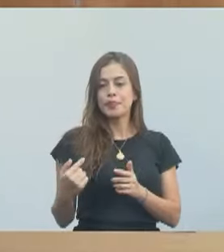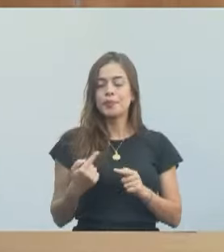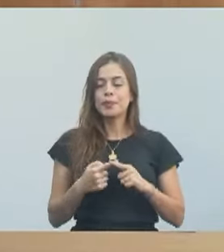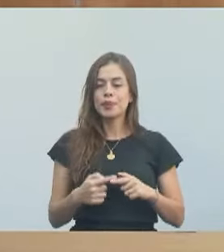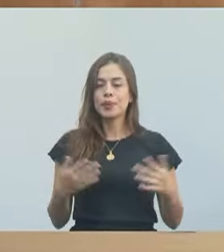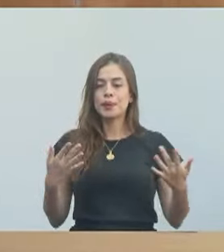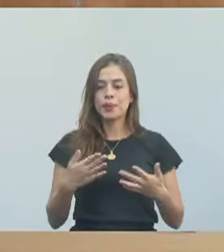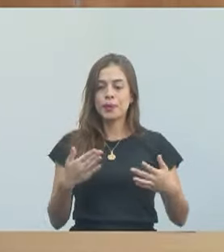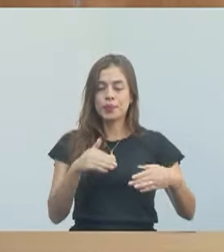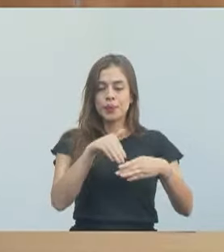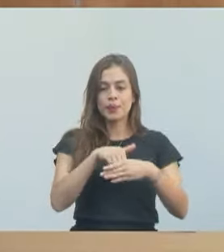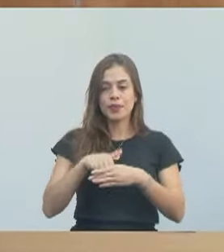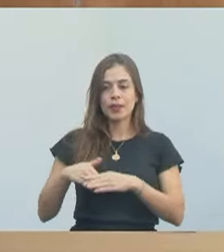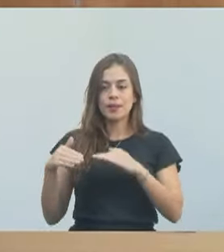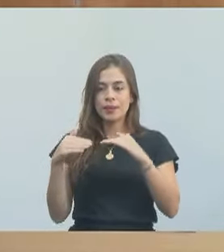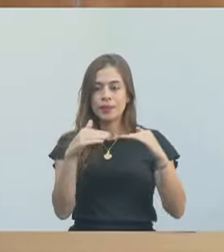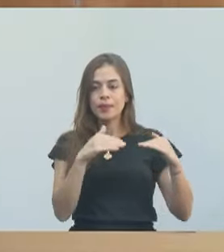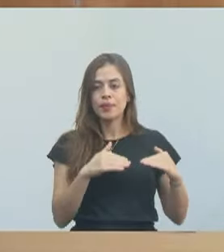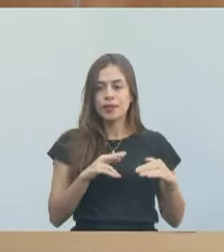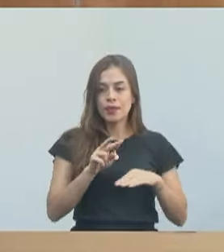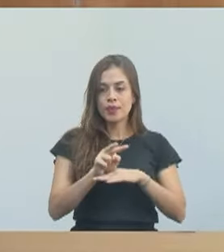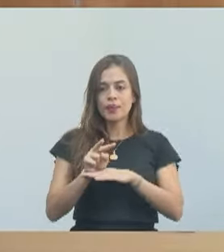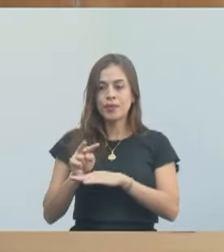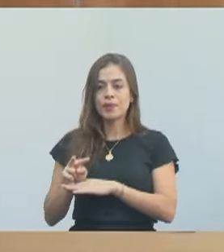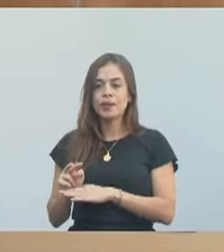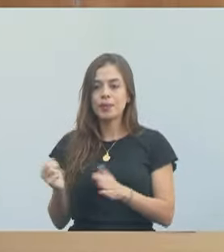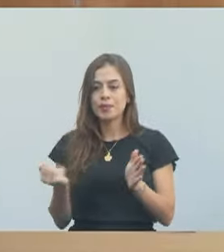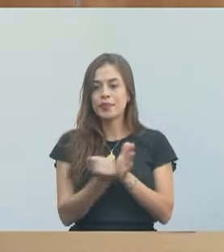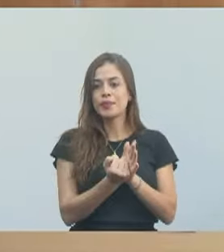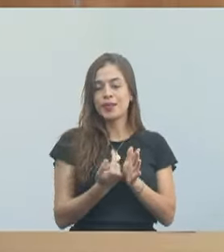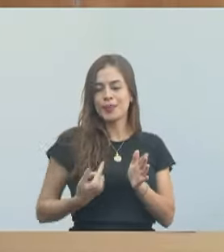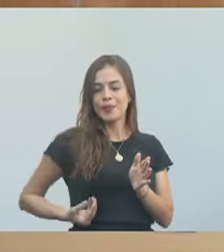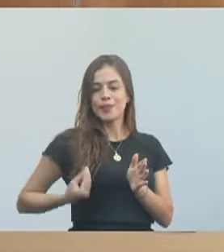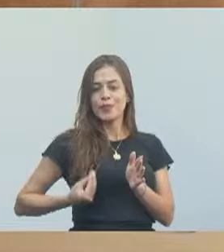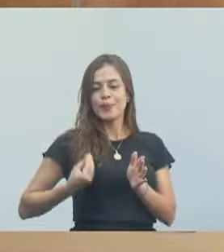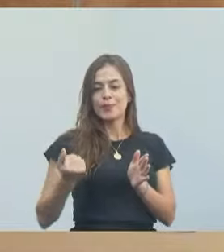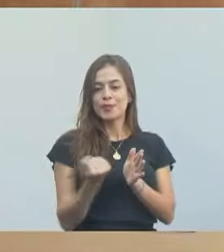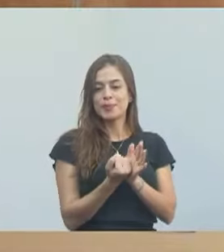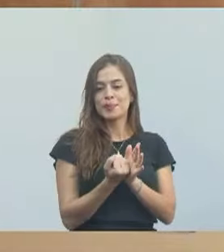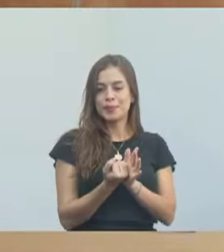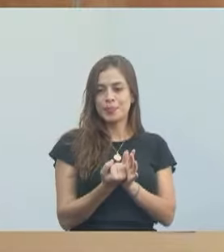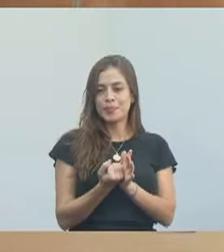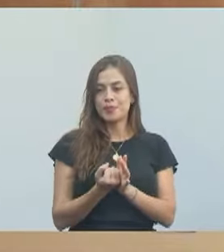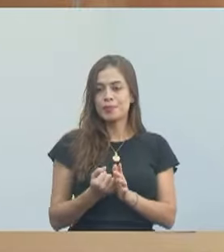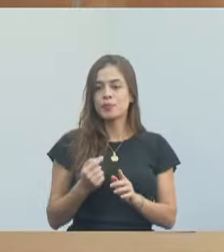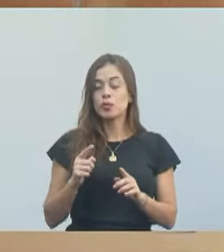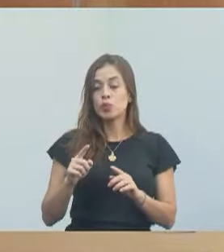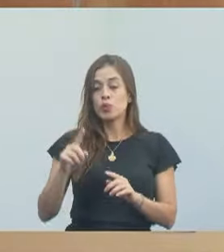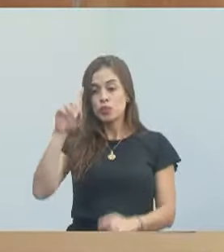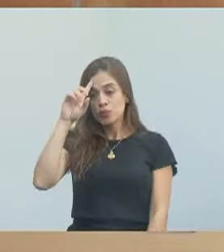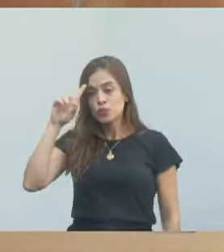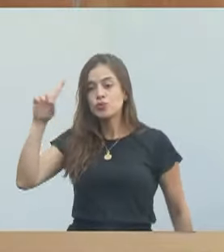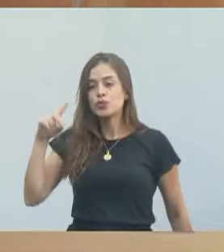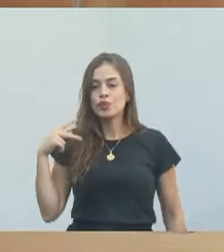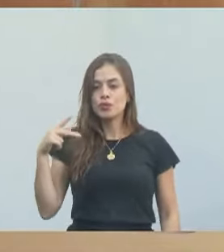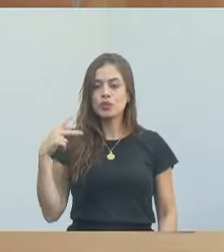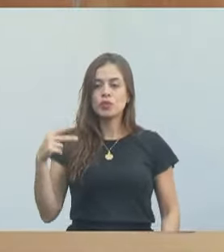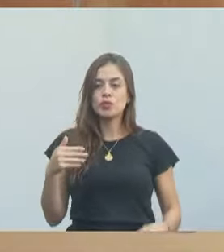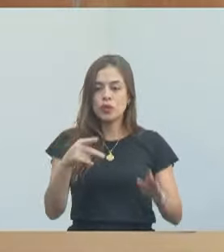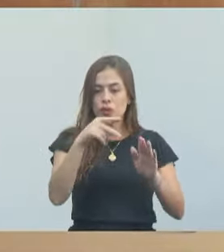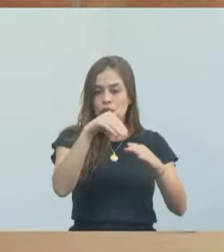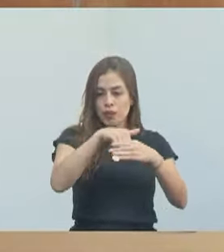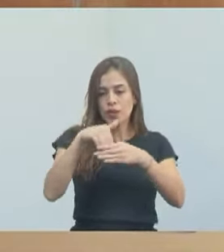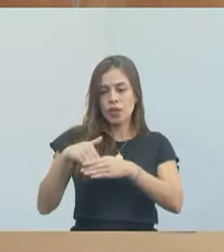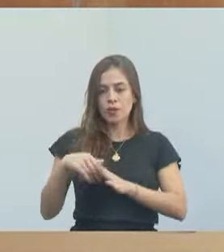votar favorável a algo que vai cuidar de um patrimônio e eu vou virar um patrimônio vivo nessa cidade, porque um dia eu estive de vereador nessa casa e votei esse projeto.